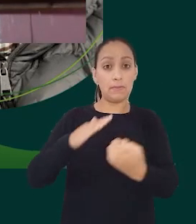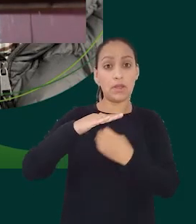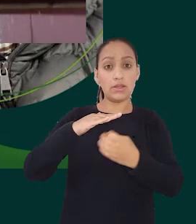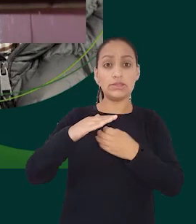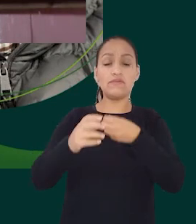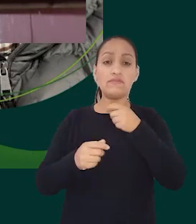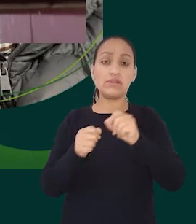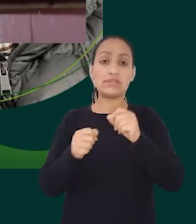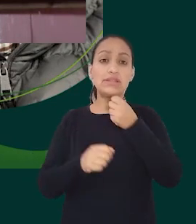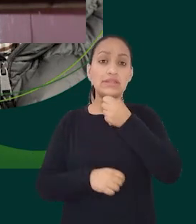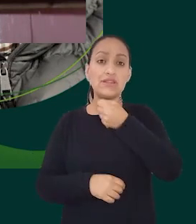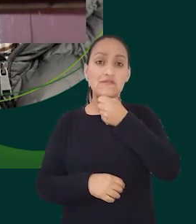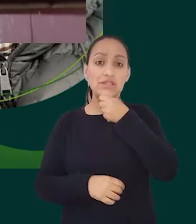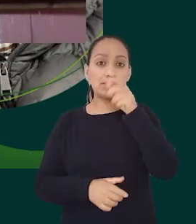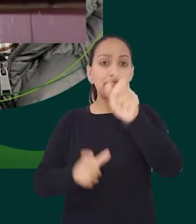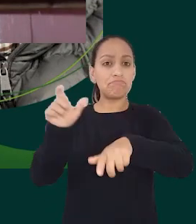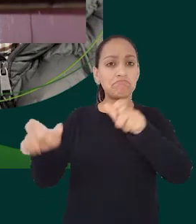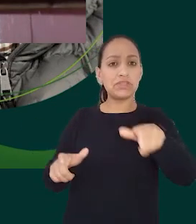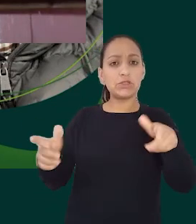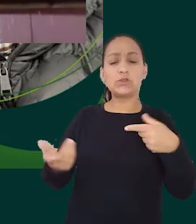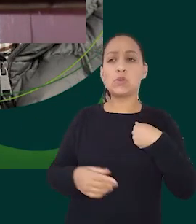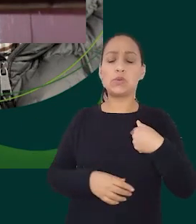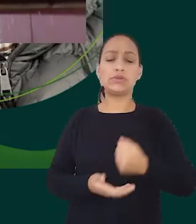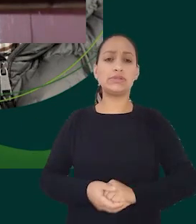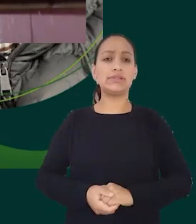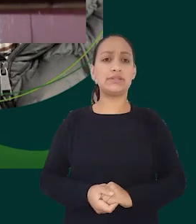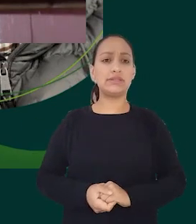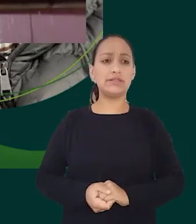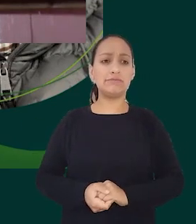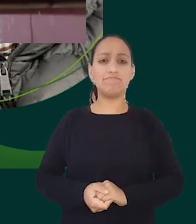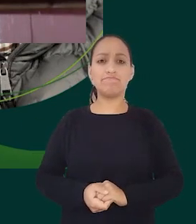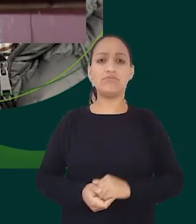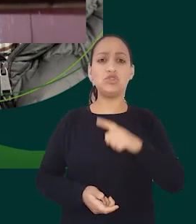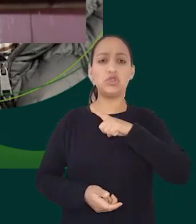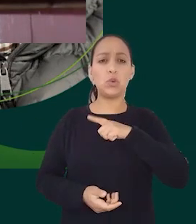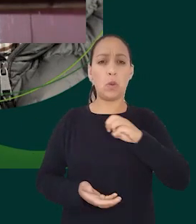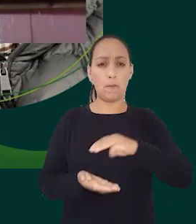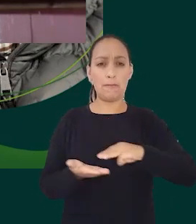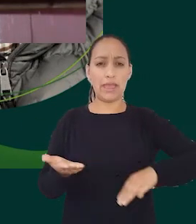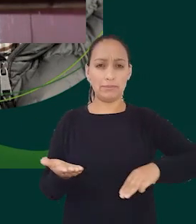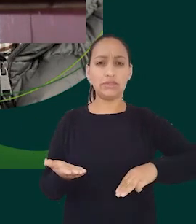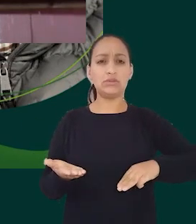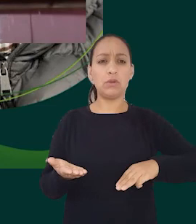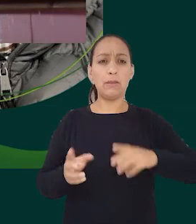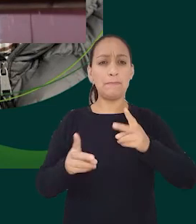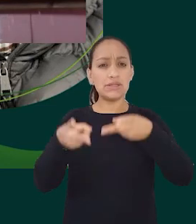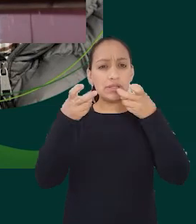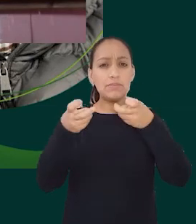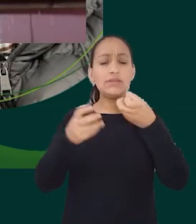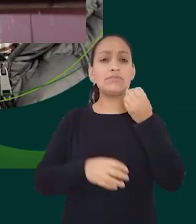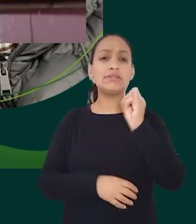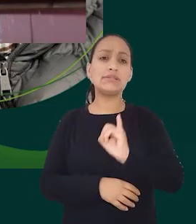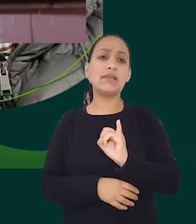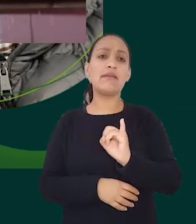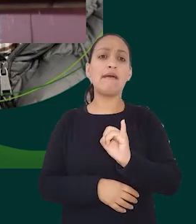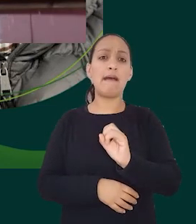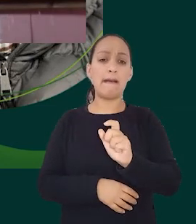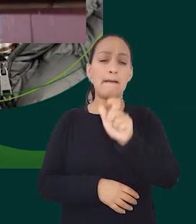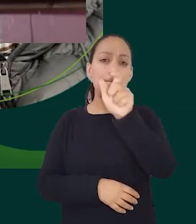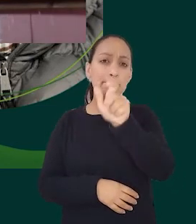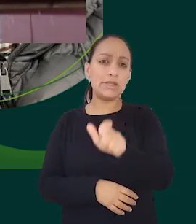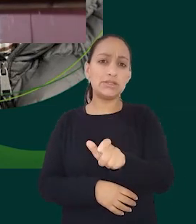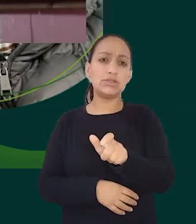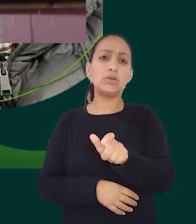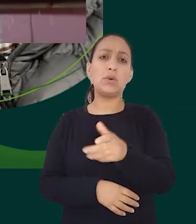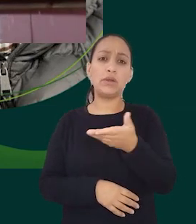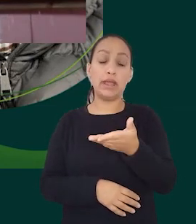pessoas e identificava, a partir de um método que eles tinham, se a pessoa havia. Se, um